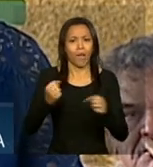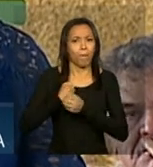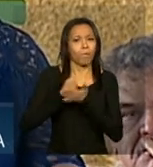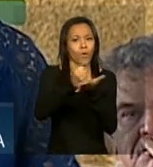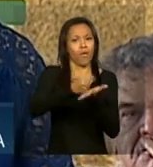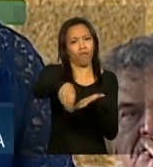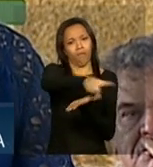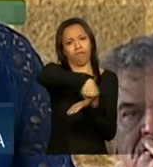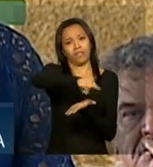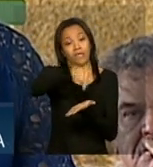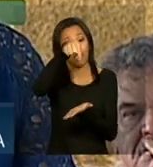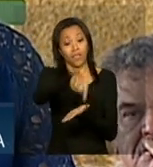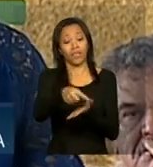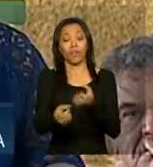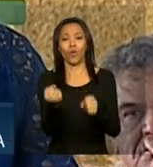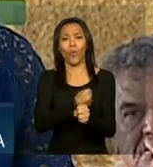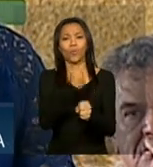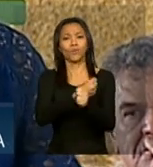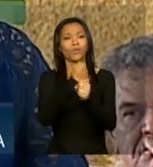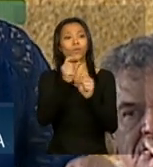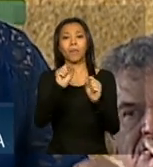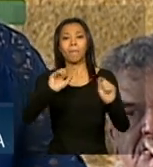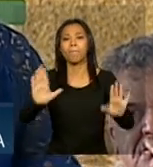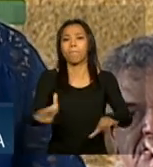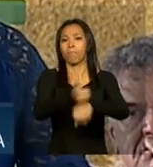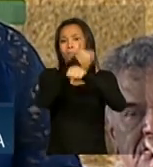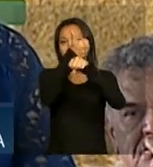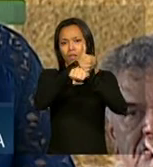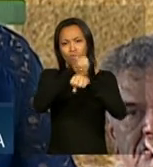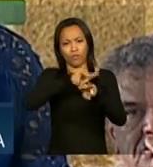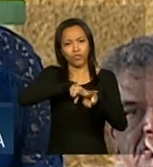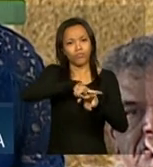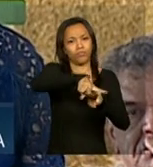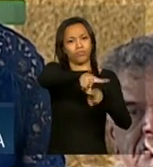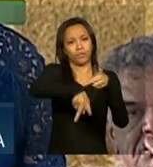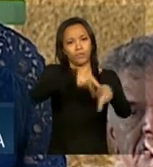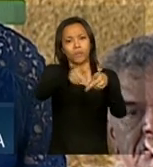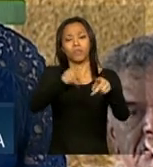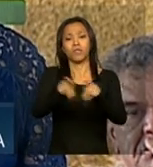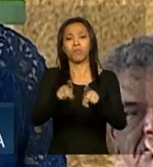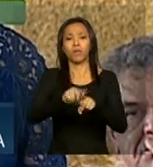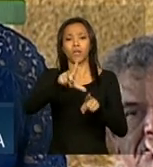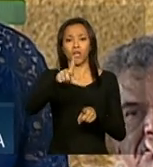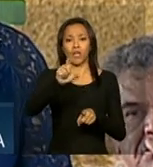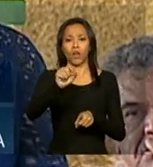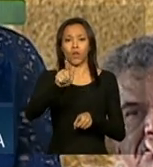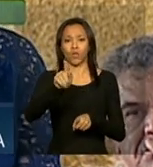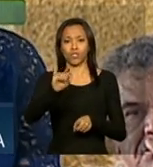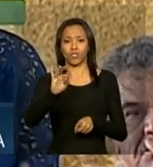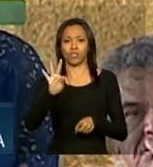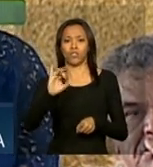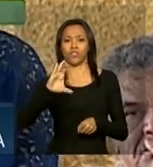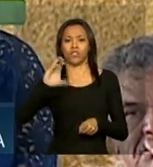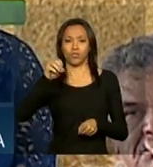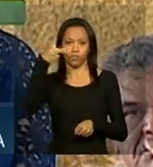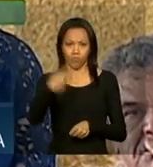a gente construa o que houver melhor de modal logístico do nosso país.